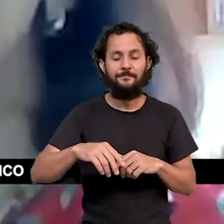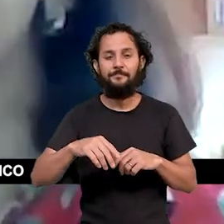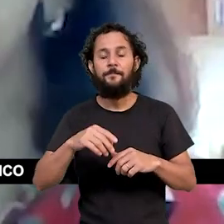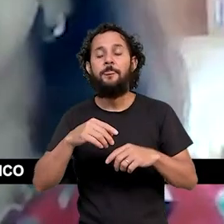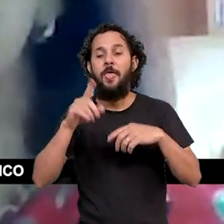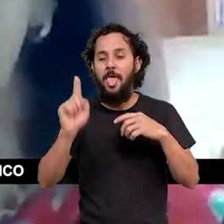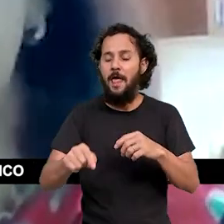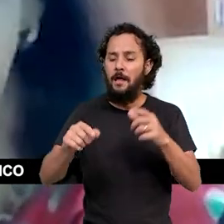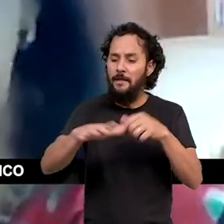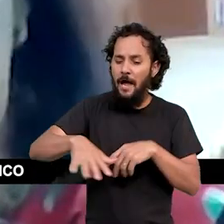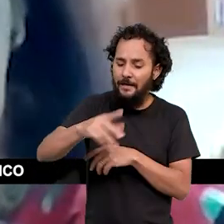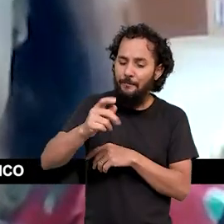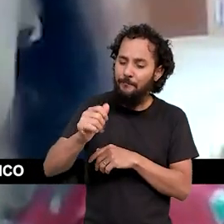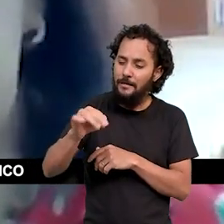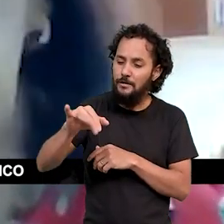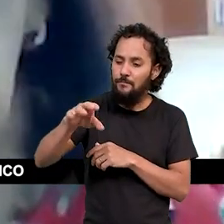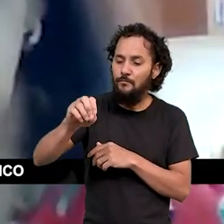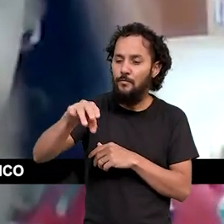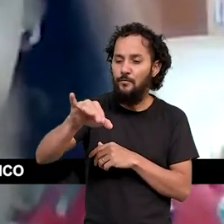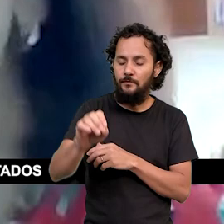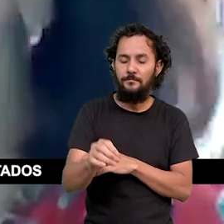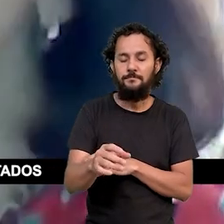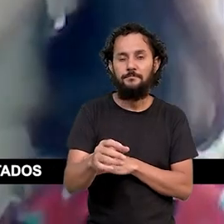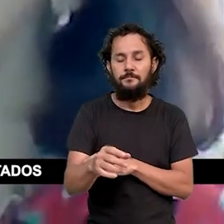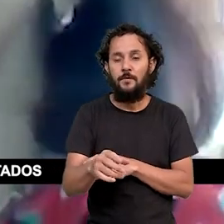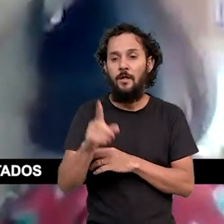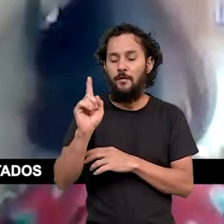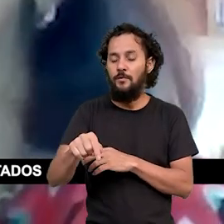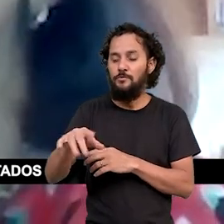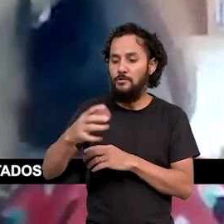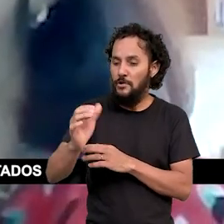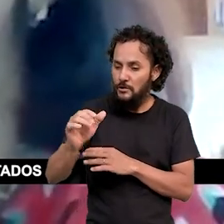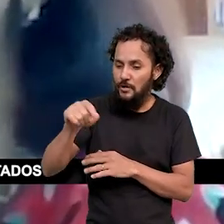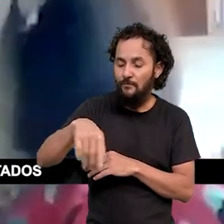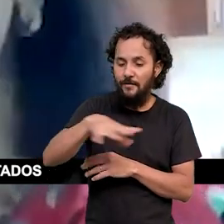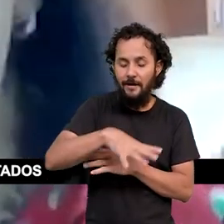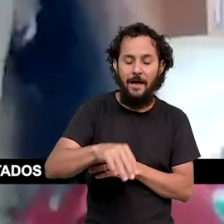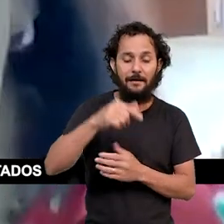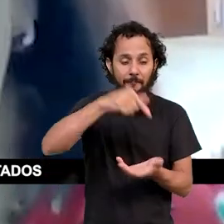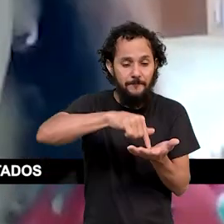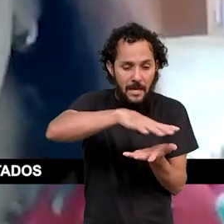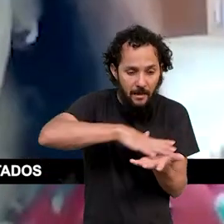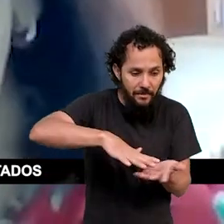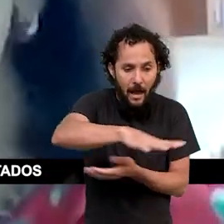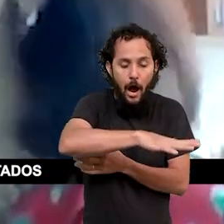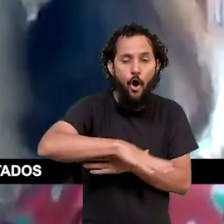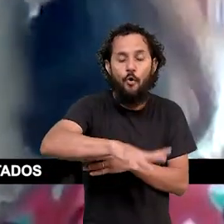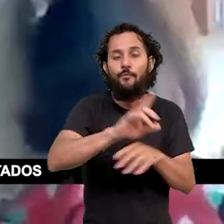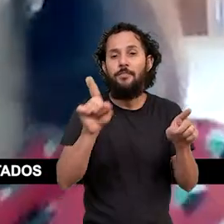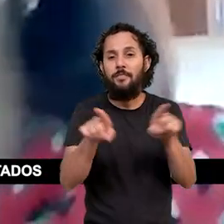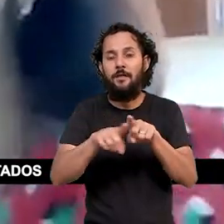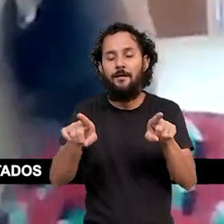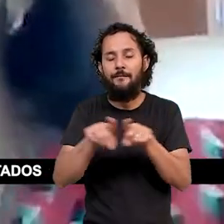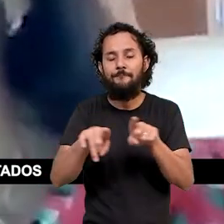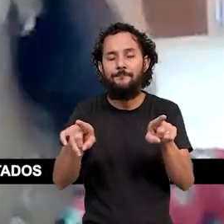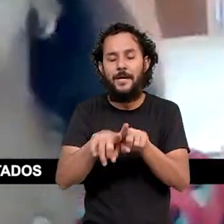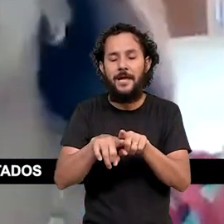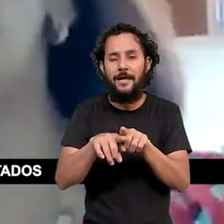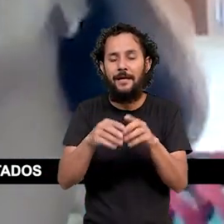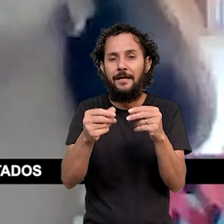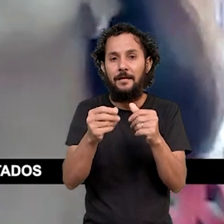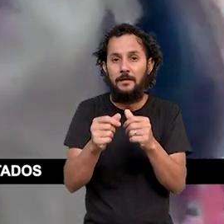no patrimônio científico e tecnológico, no patrimônio ambiental e no